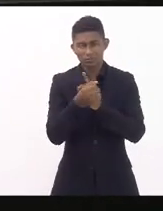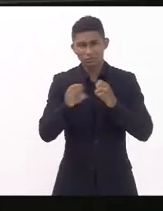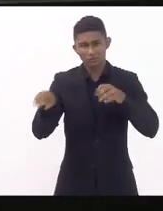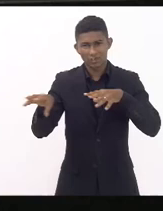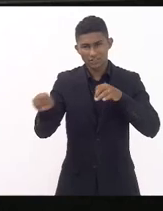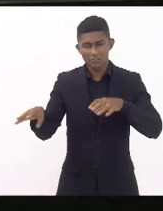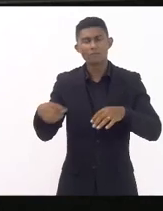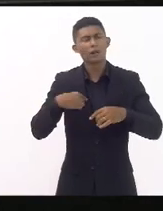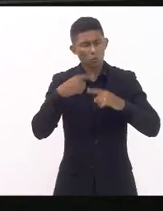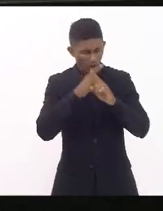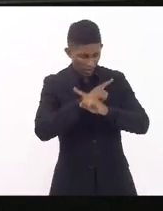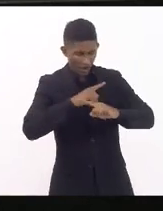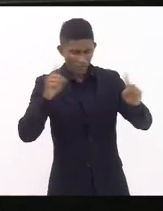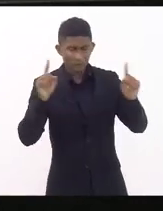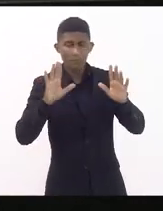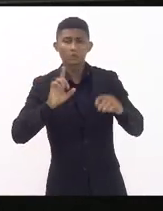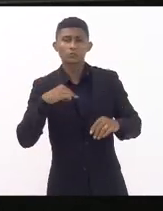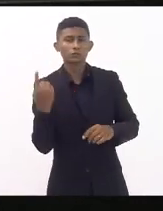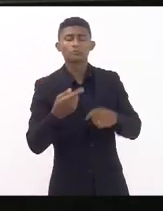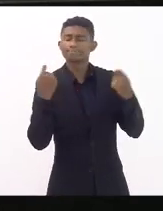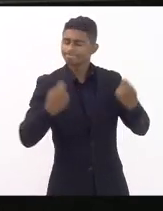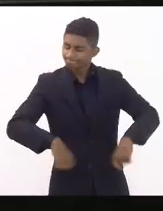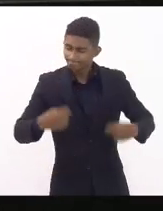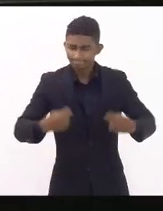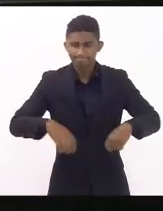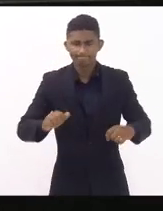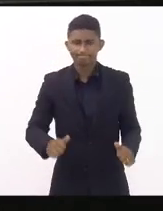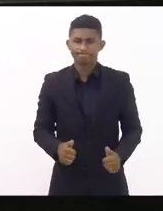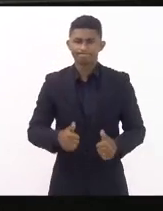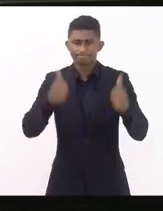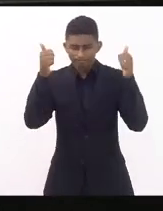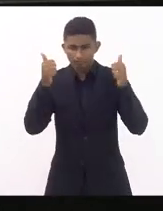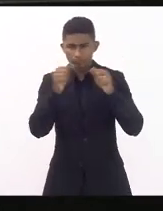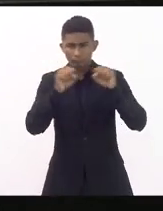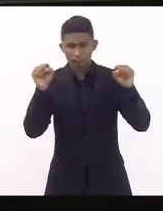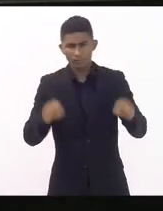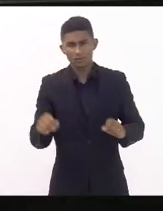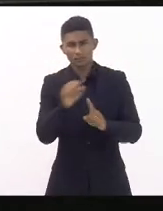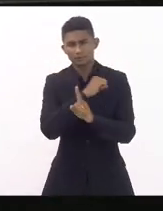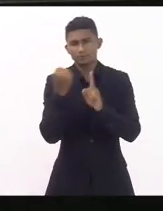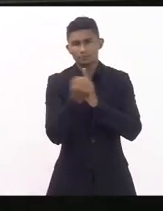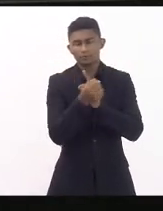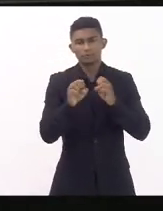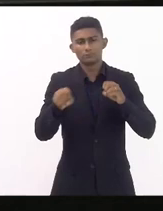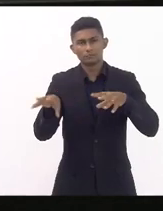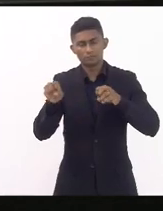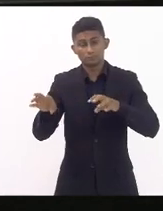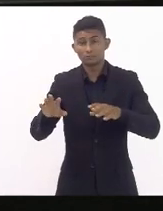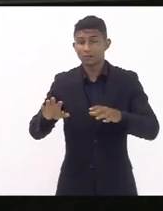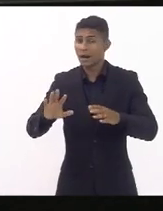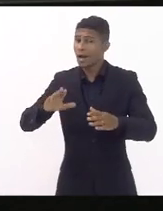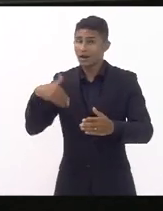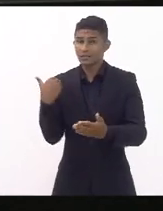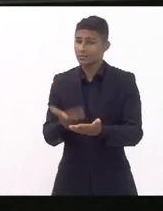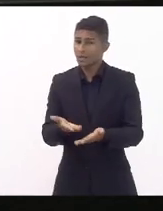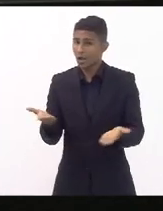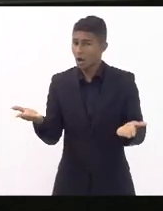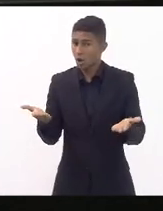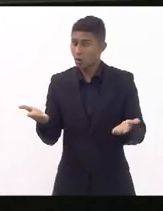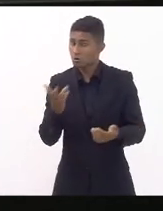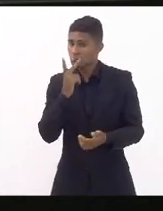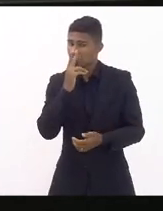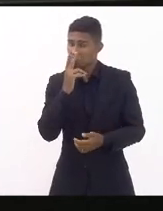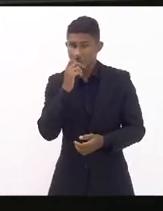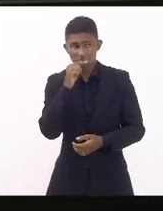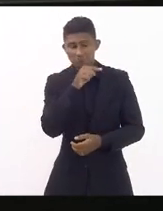quer que esteja no governo, que a gente precisa melhorar muito o sistema socioeducativo, que até o momento ainda não mostrou para que